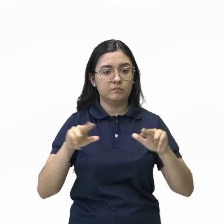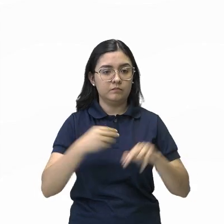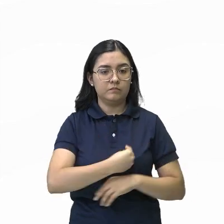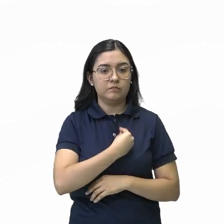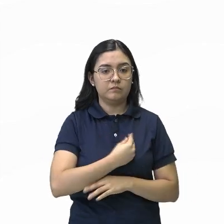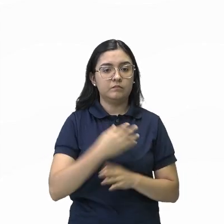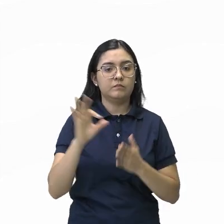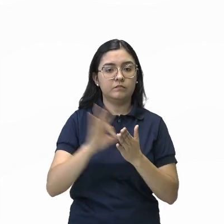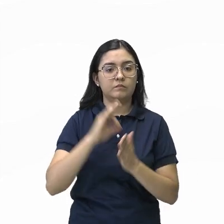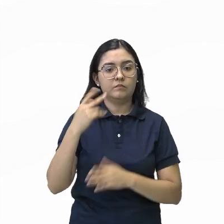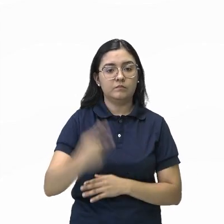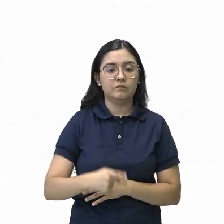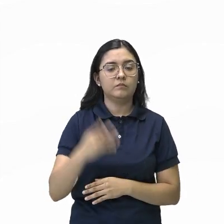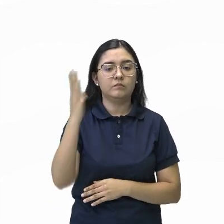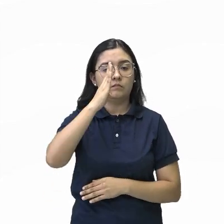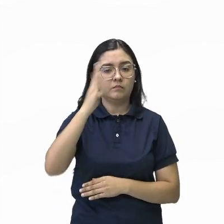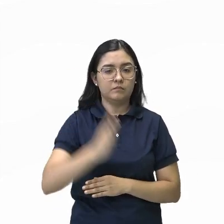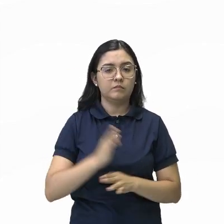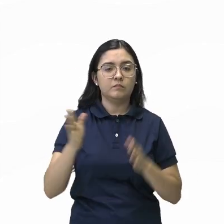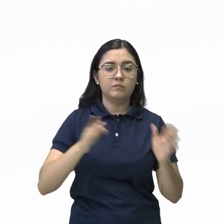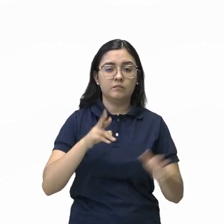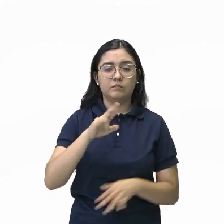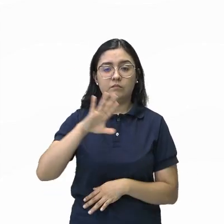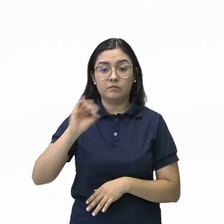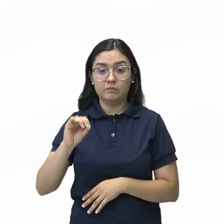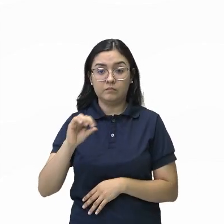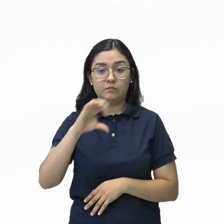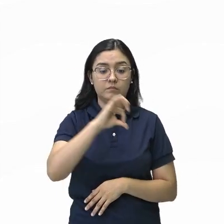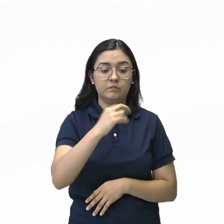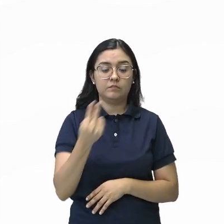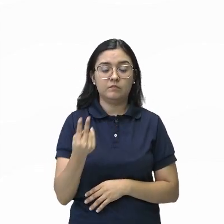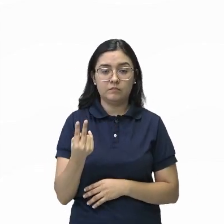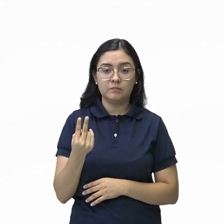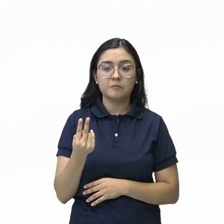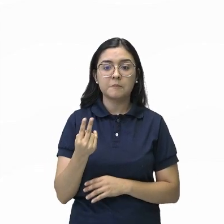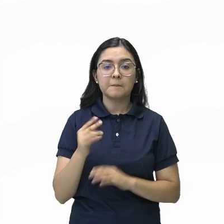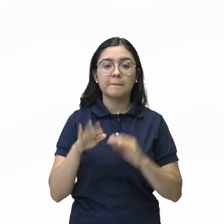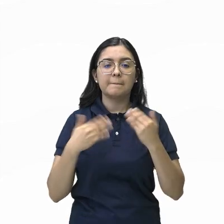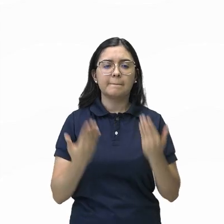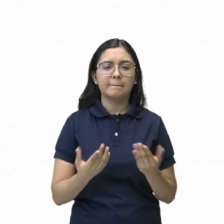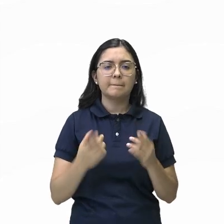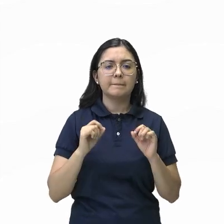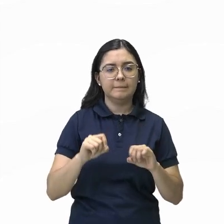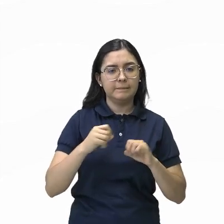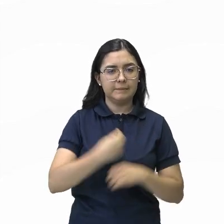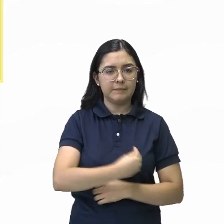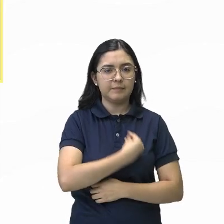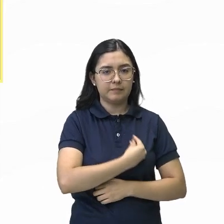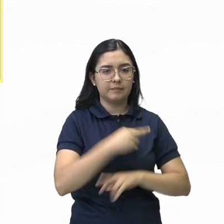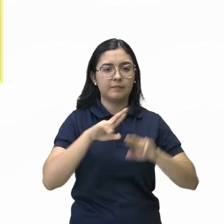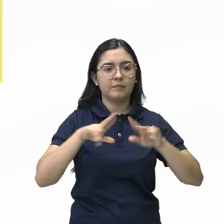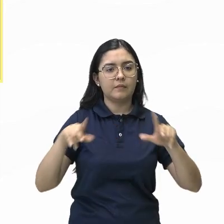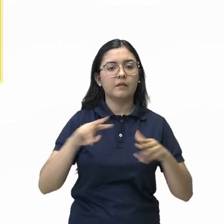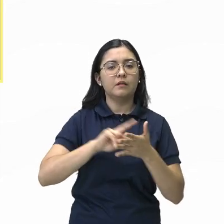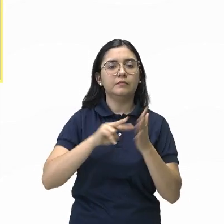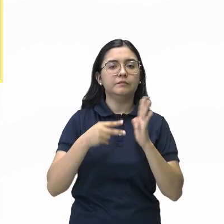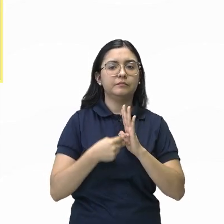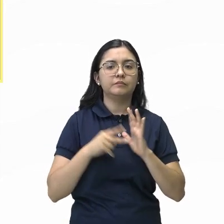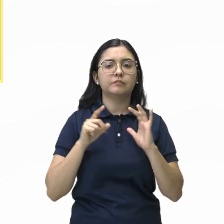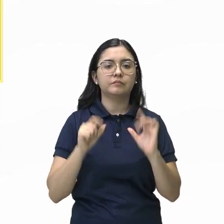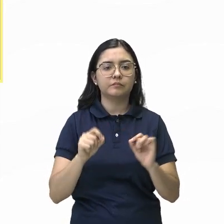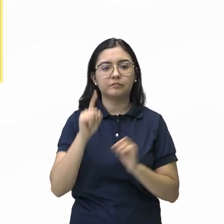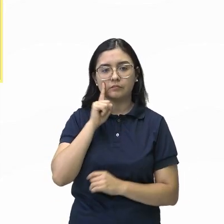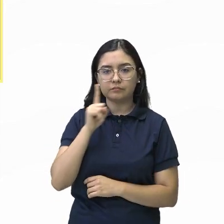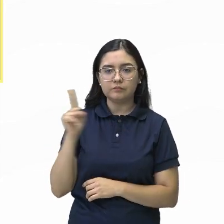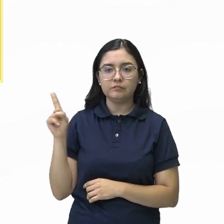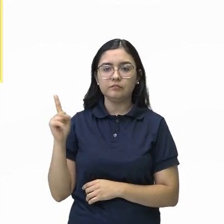no Brasil, durante a Rio 92. Assim, a biodiversidade significa, observe aí, olha,